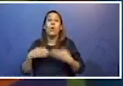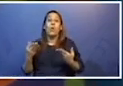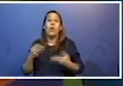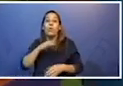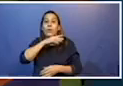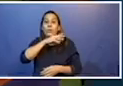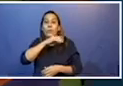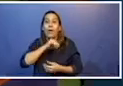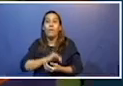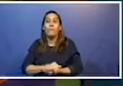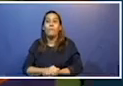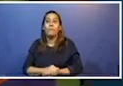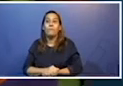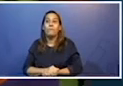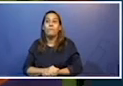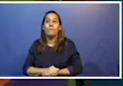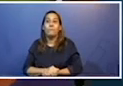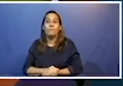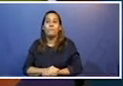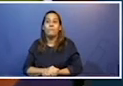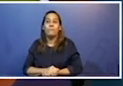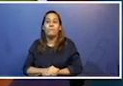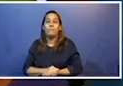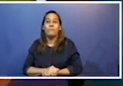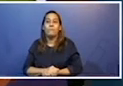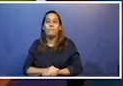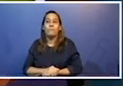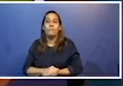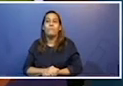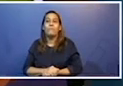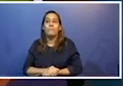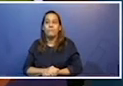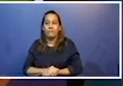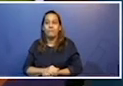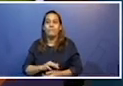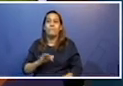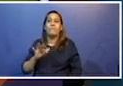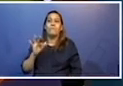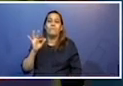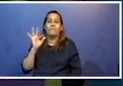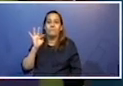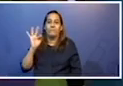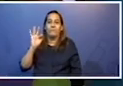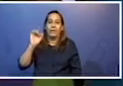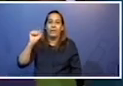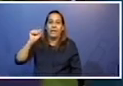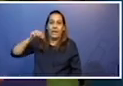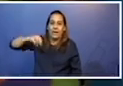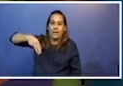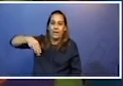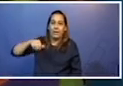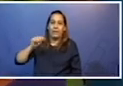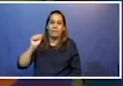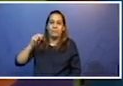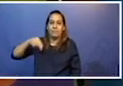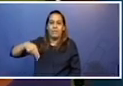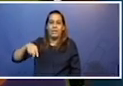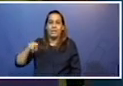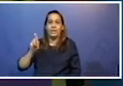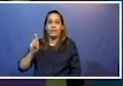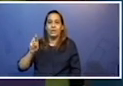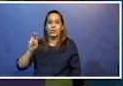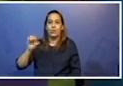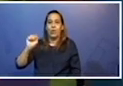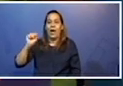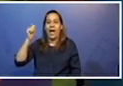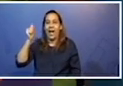será? Tamanduá, o lobo-guará ou carcará? Já sabem? Marcou aí. Tamanduá.